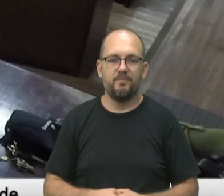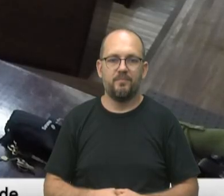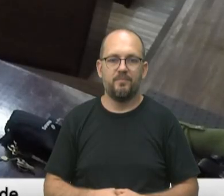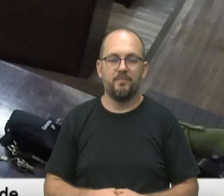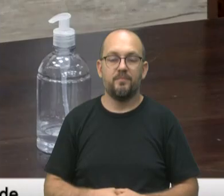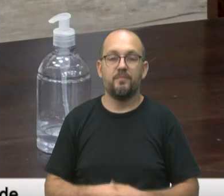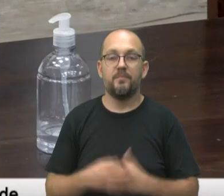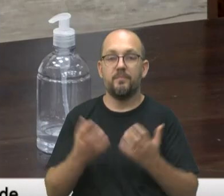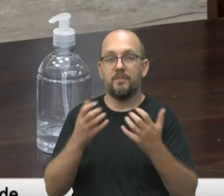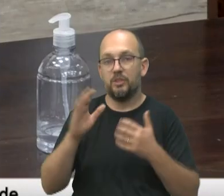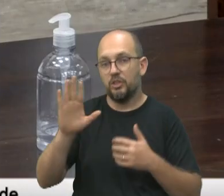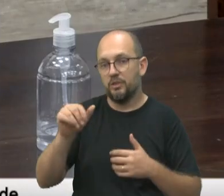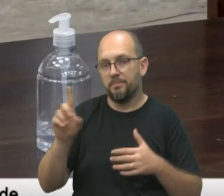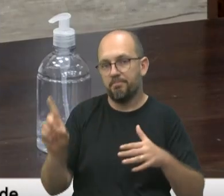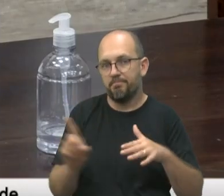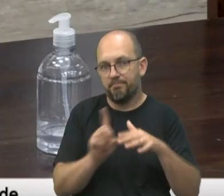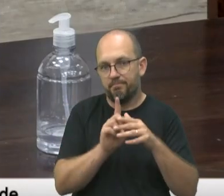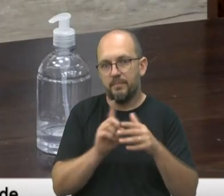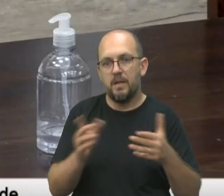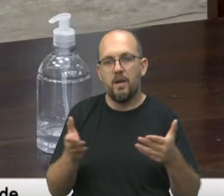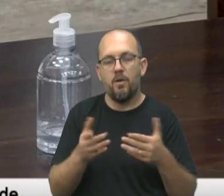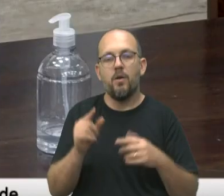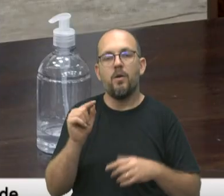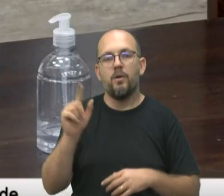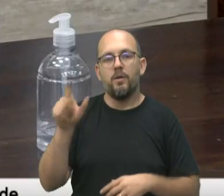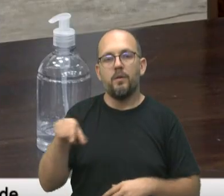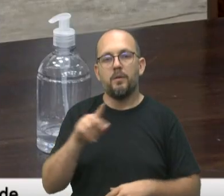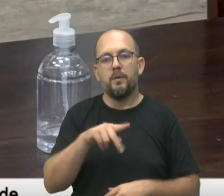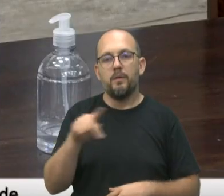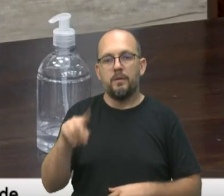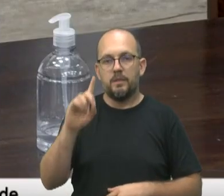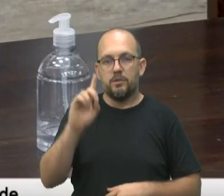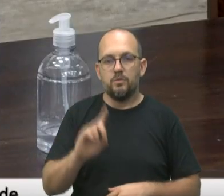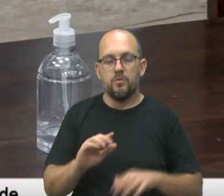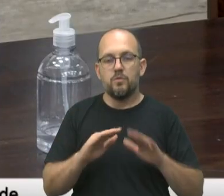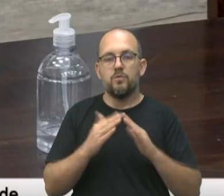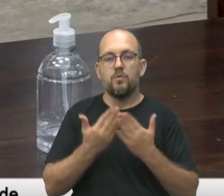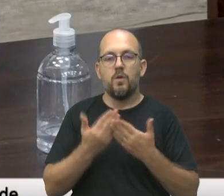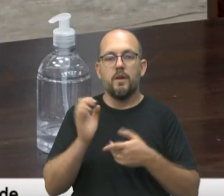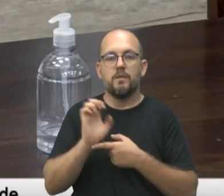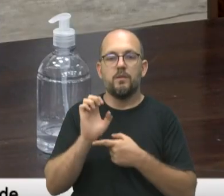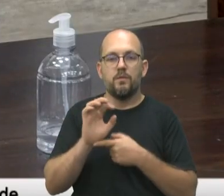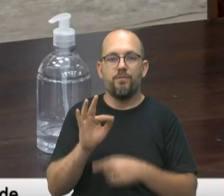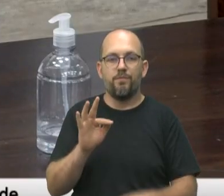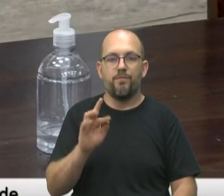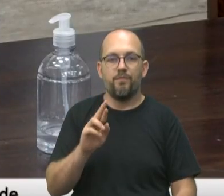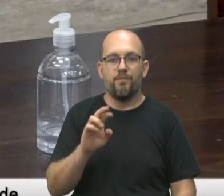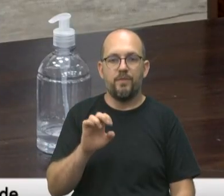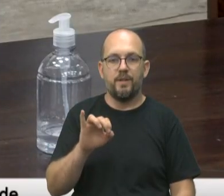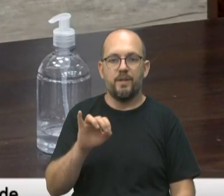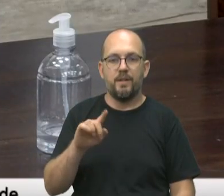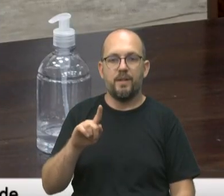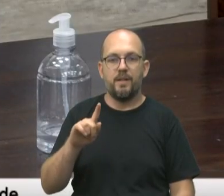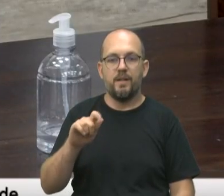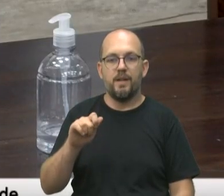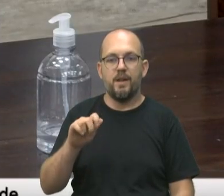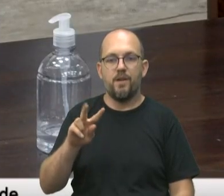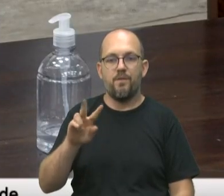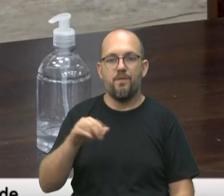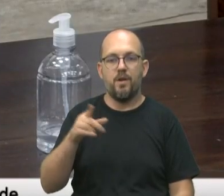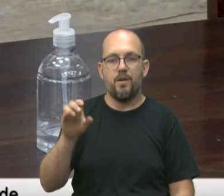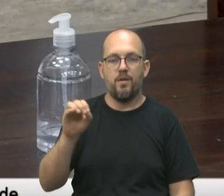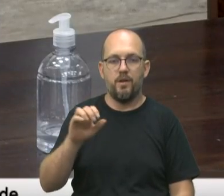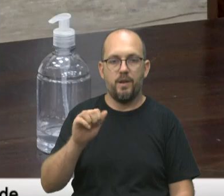Queria chamar agora para fazer uso da palavra o professor e diretor da Escola Estadual Frei Galvão